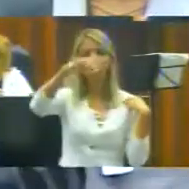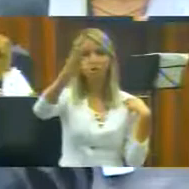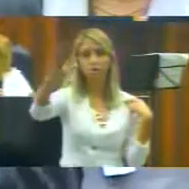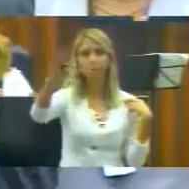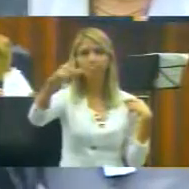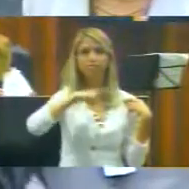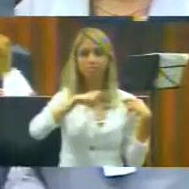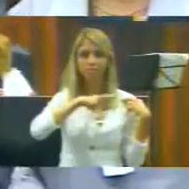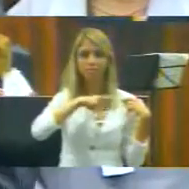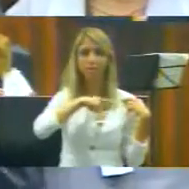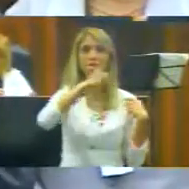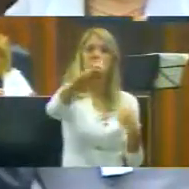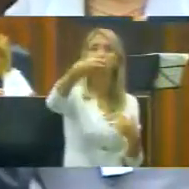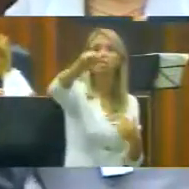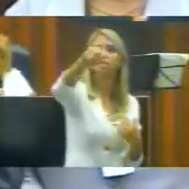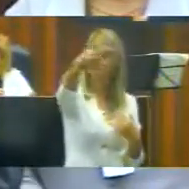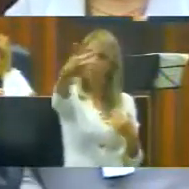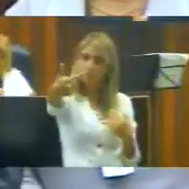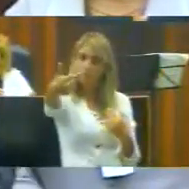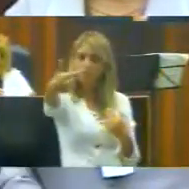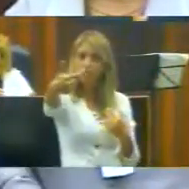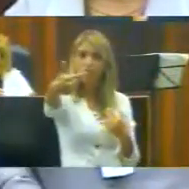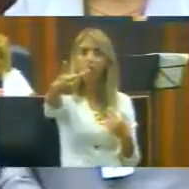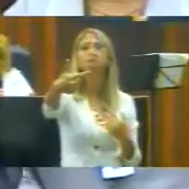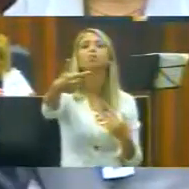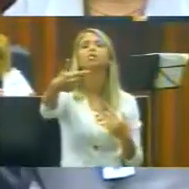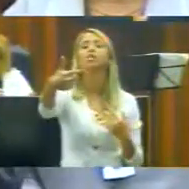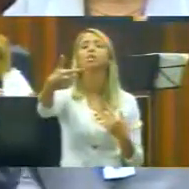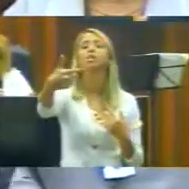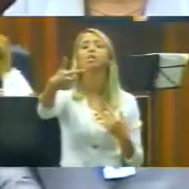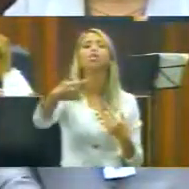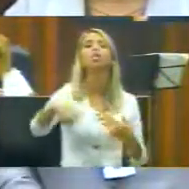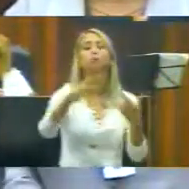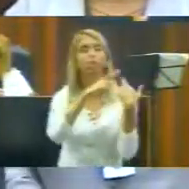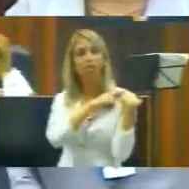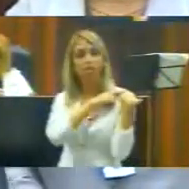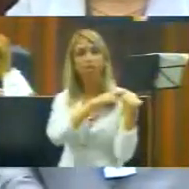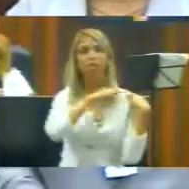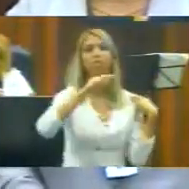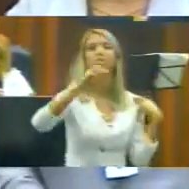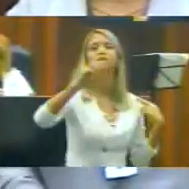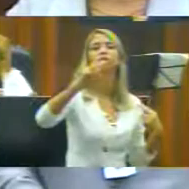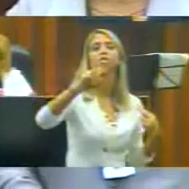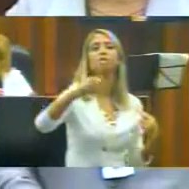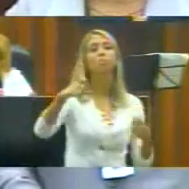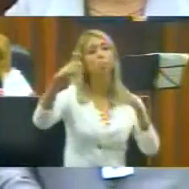de Cabo Frio foi em 1922, Dr. Francisco Costa Vasconcelos.